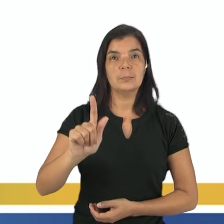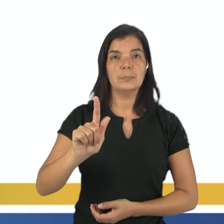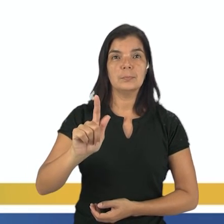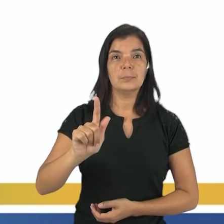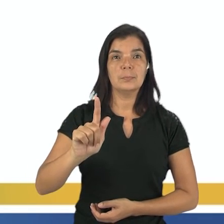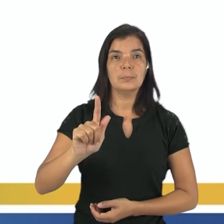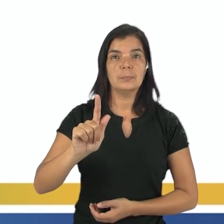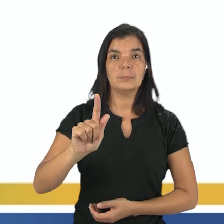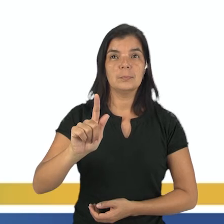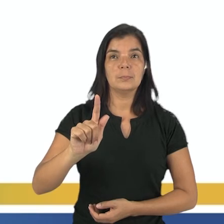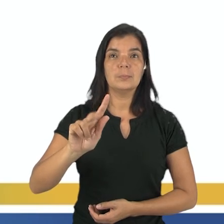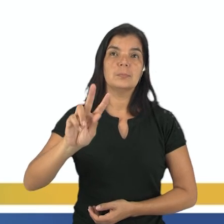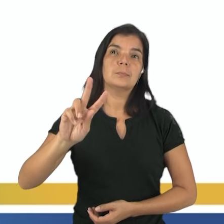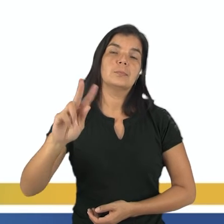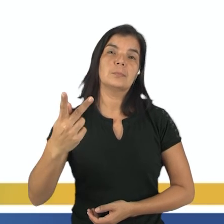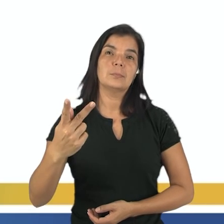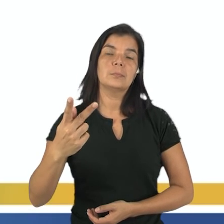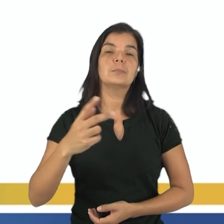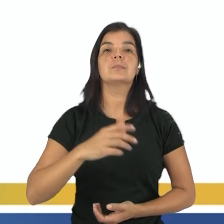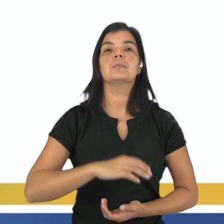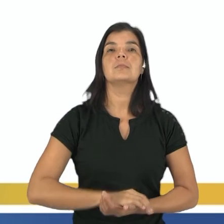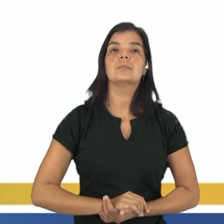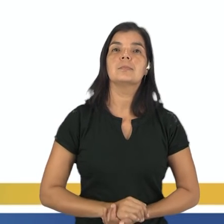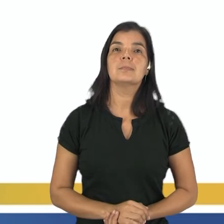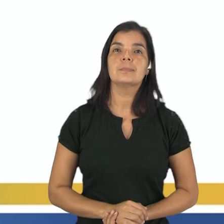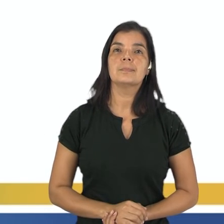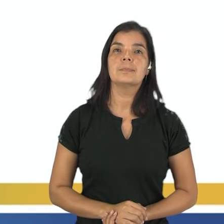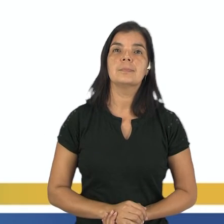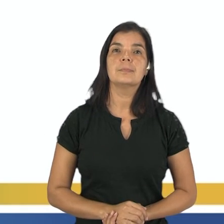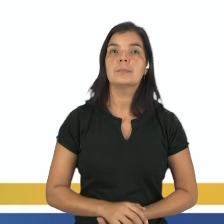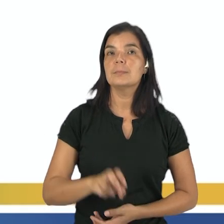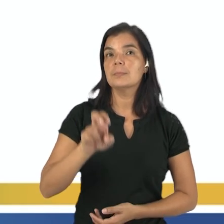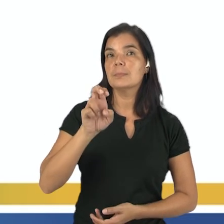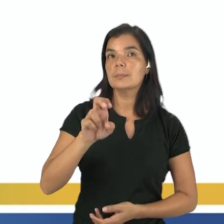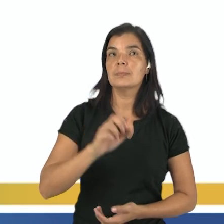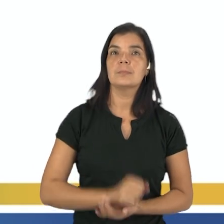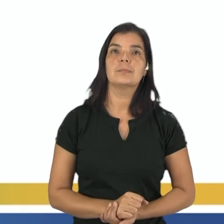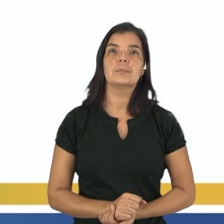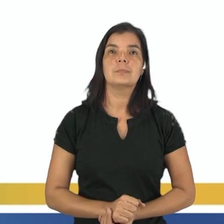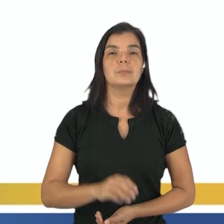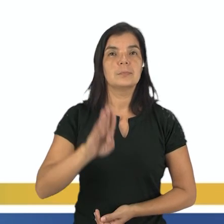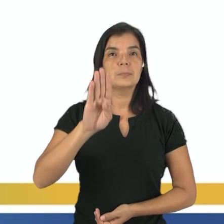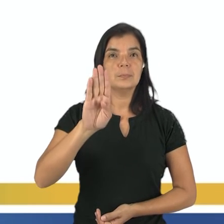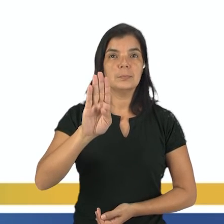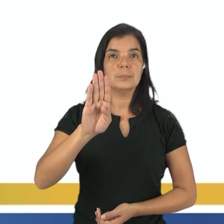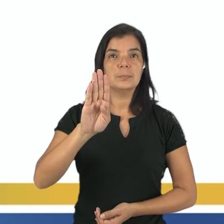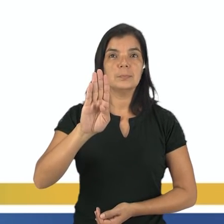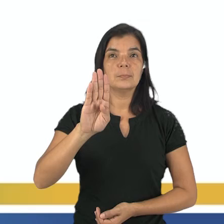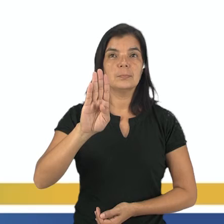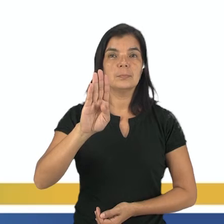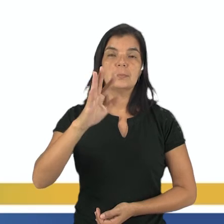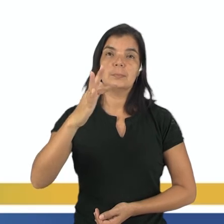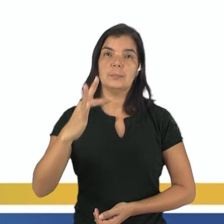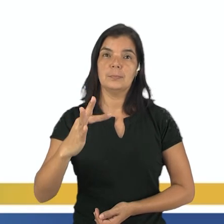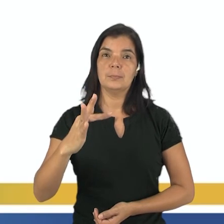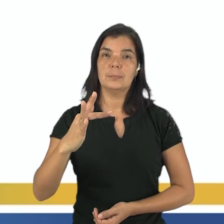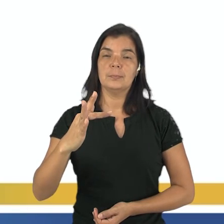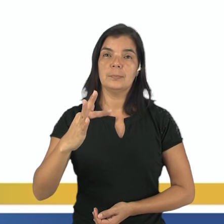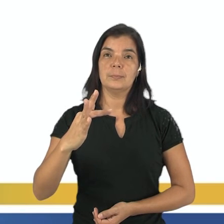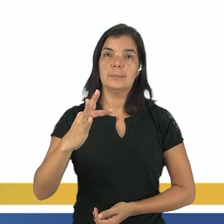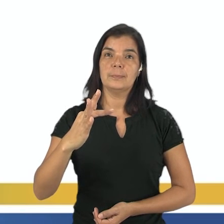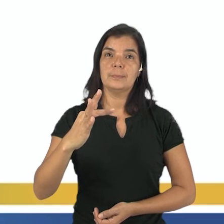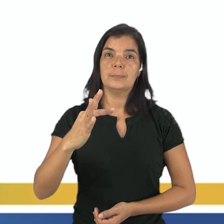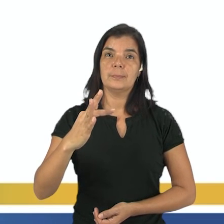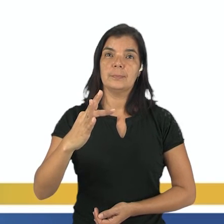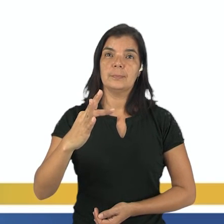para o vértice G e depois finalmente chega em H. A quinta maneira, ela está em B, vai para o